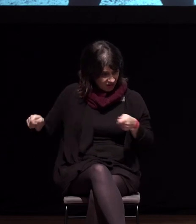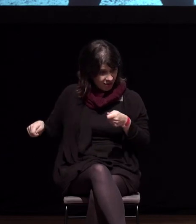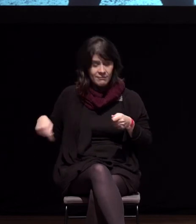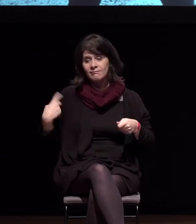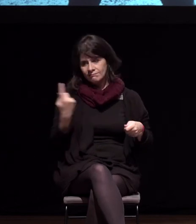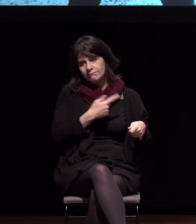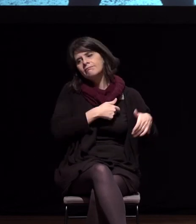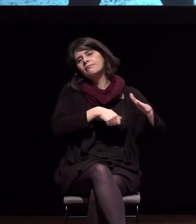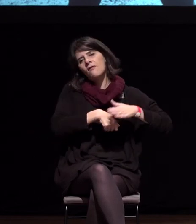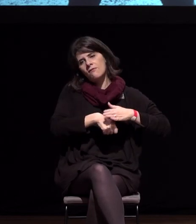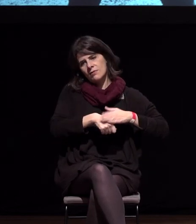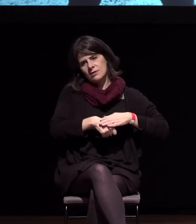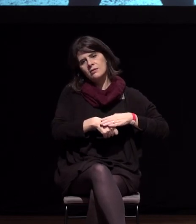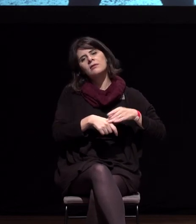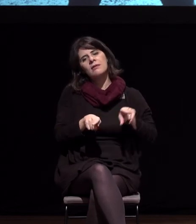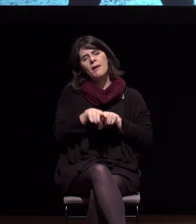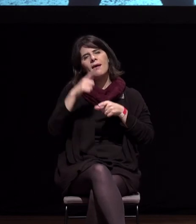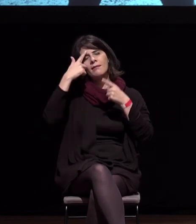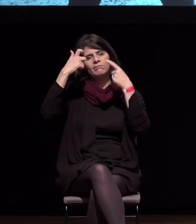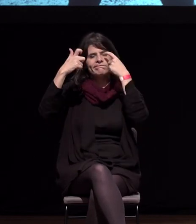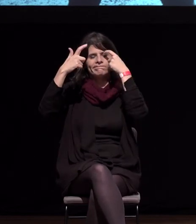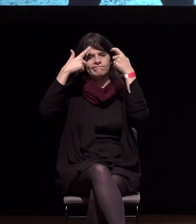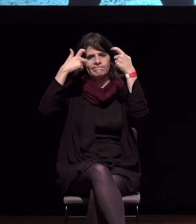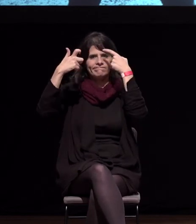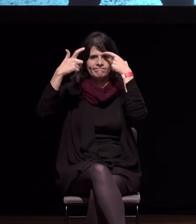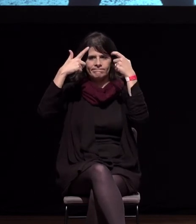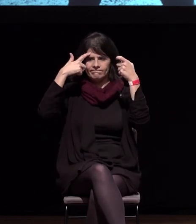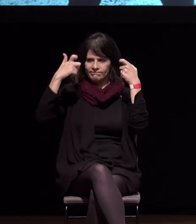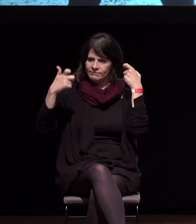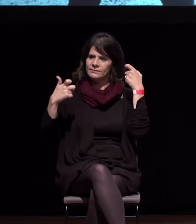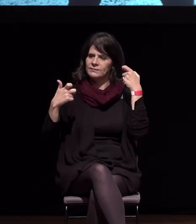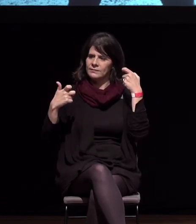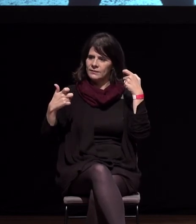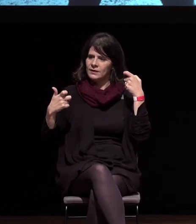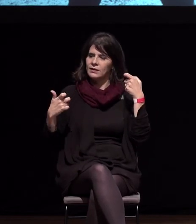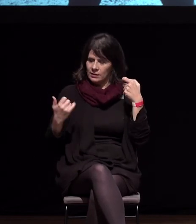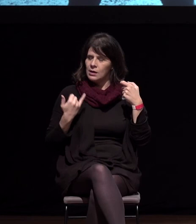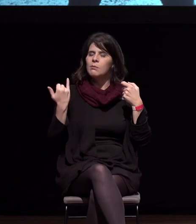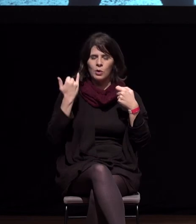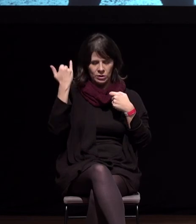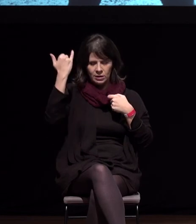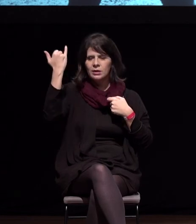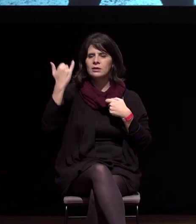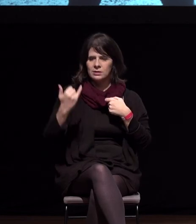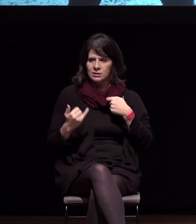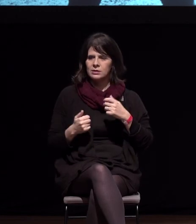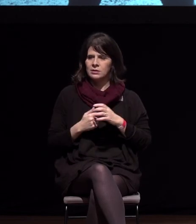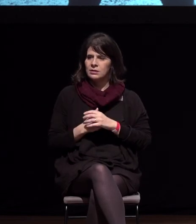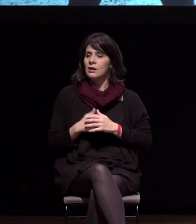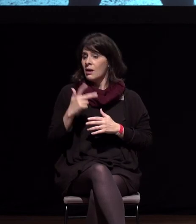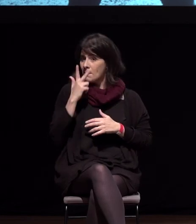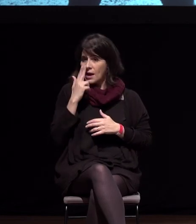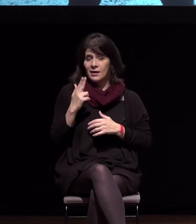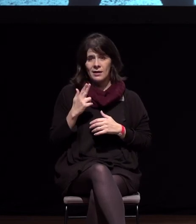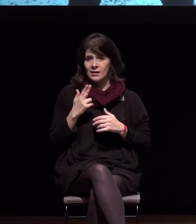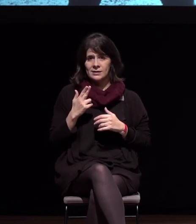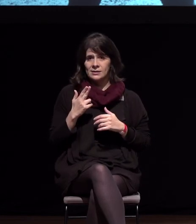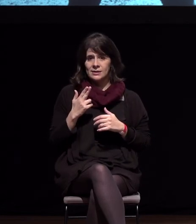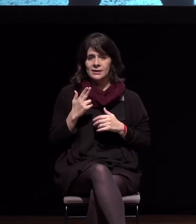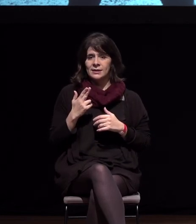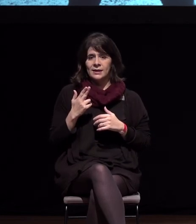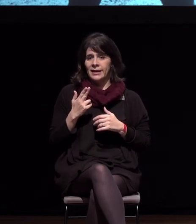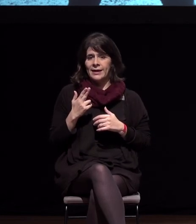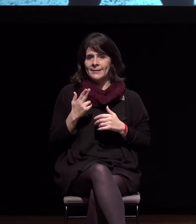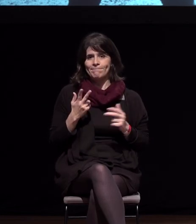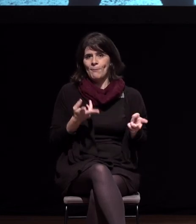fazendo com uma criatividade, com um lastro de importância, que parece que a gente não enxerga